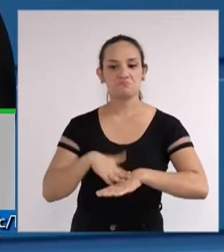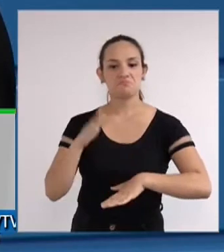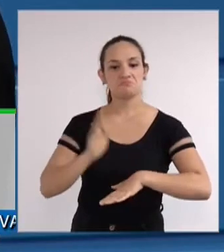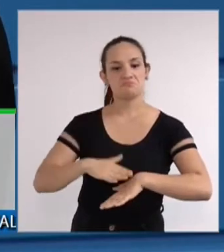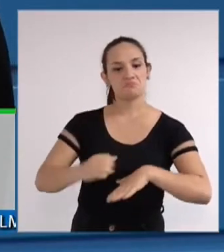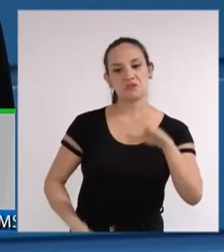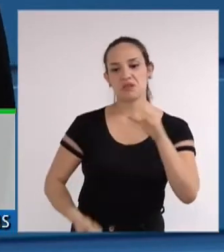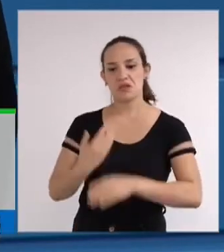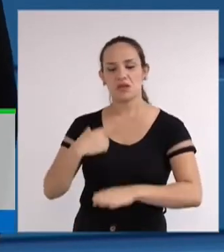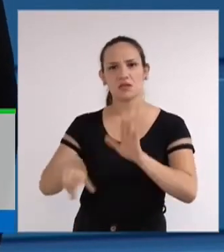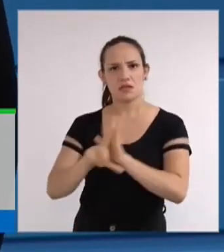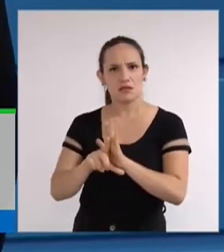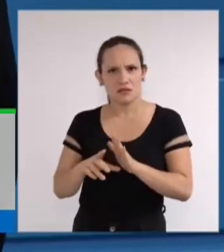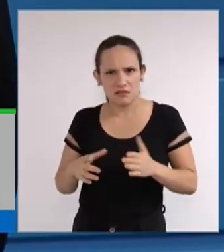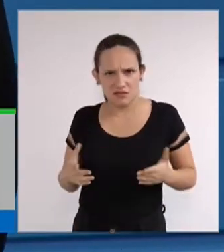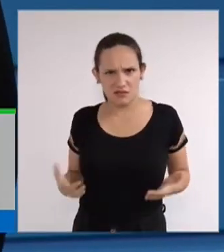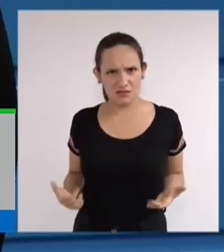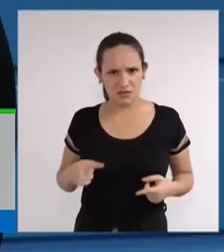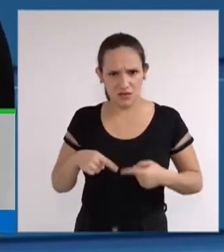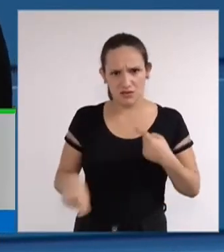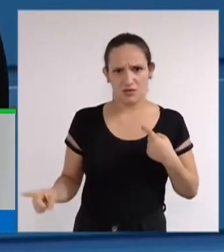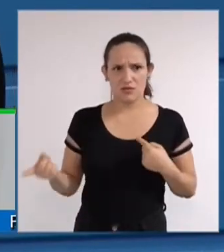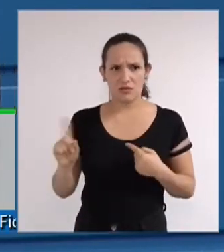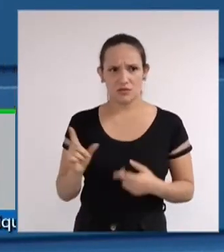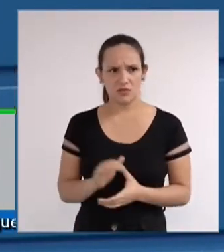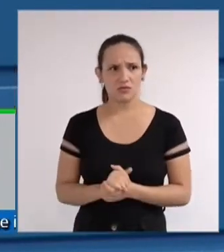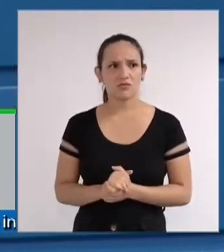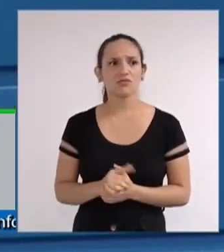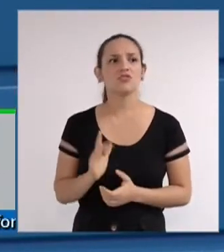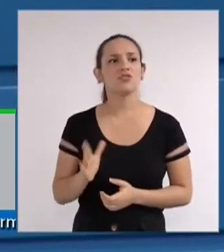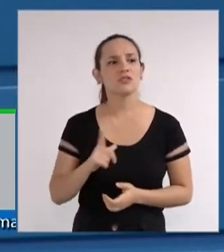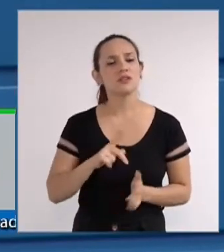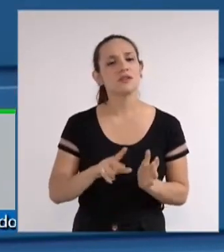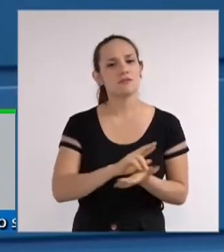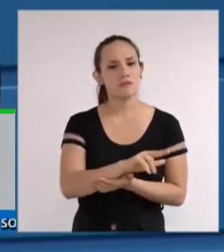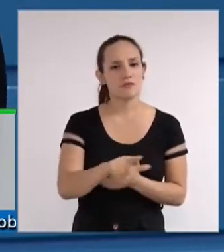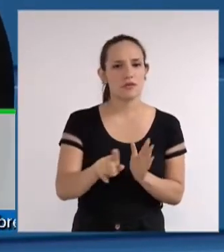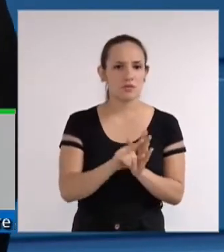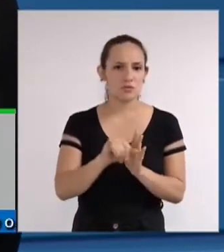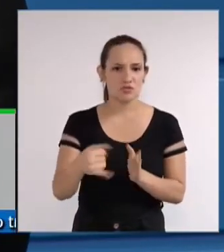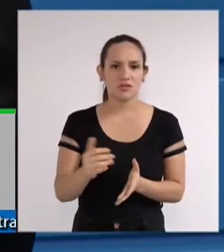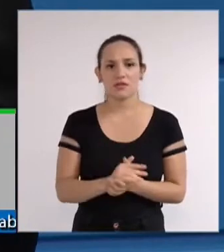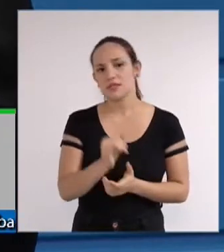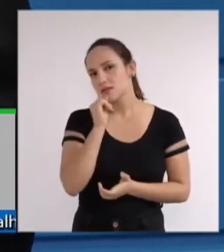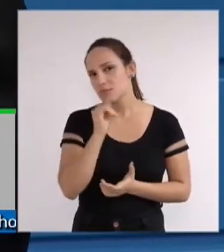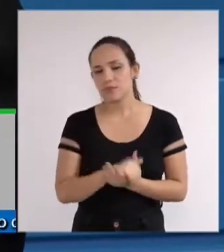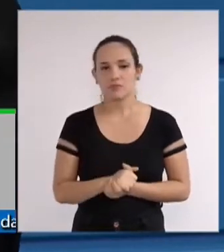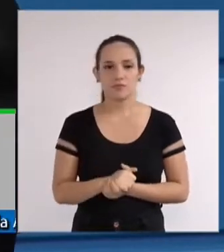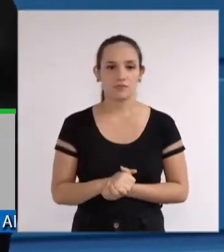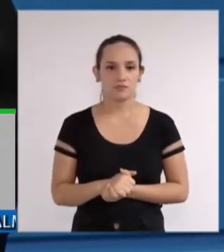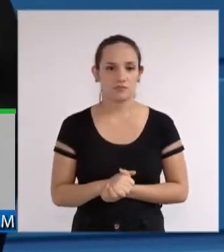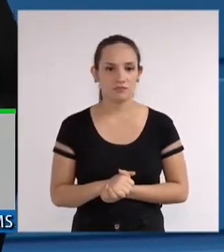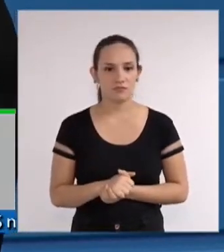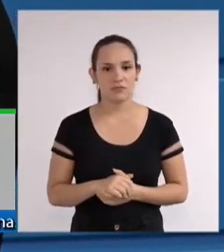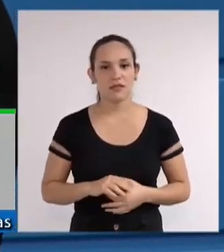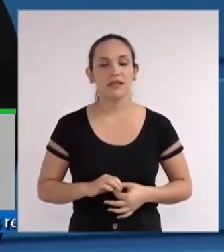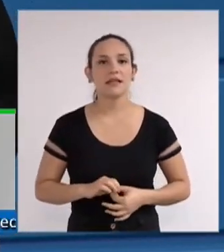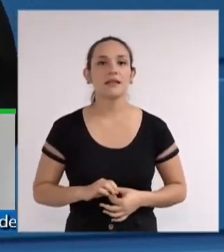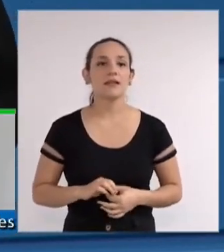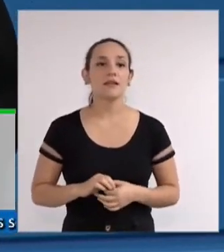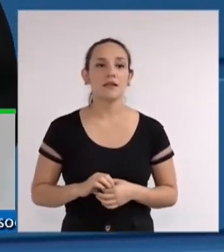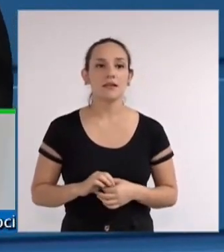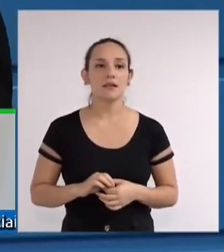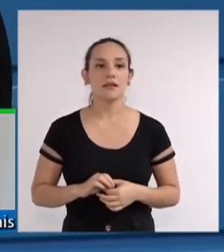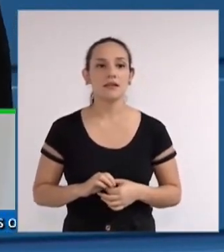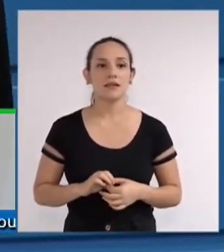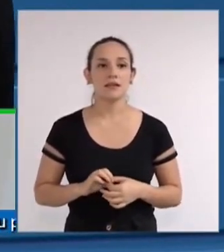não deveria acontecer, né? E já veio vários e vários problemas que eles legislaram, inclusive a própria liberação da União Estável